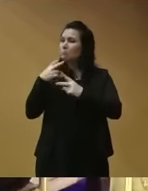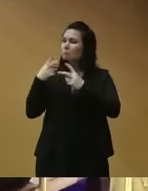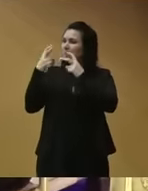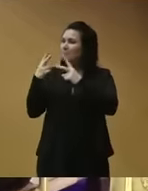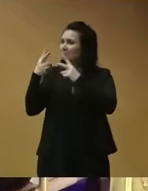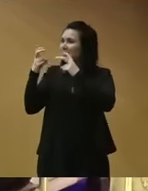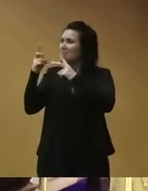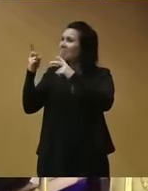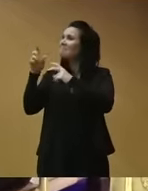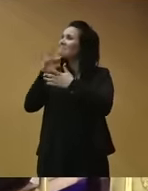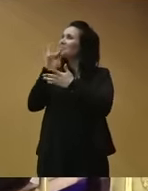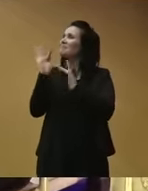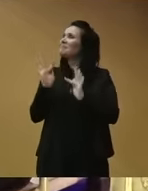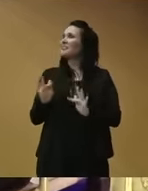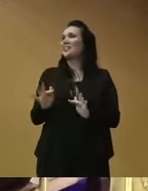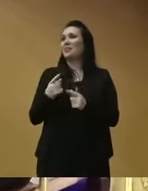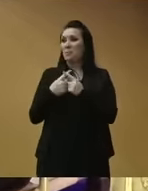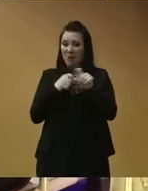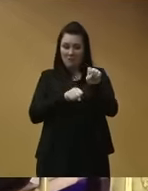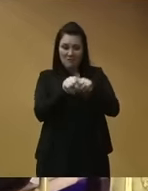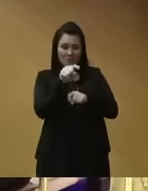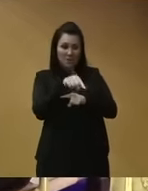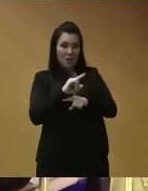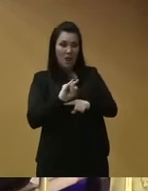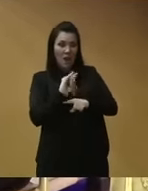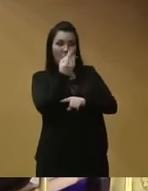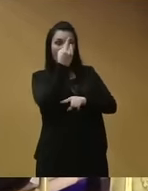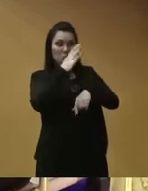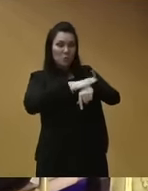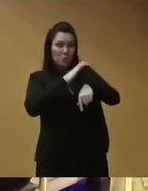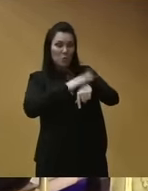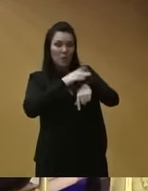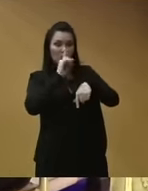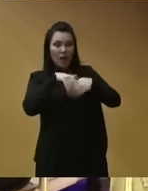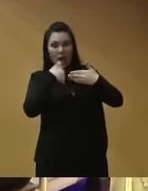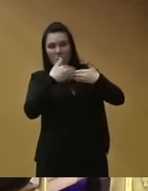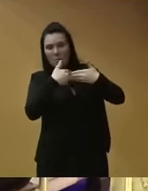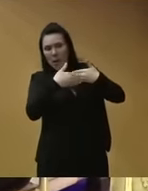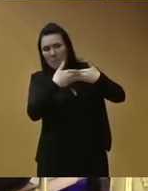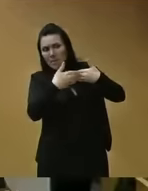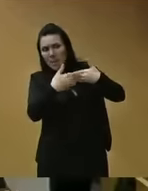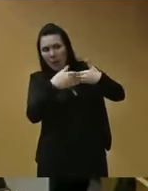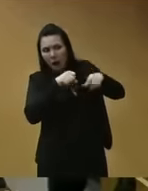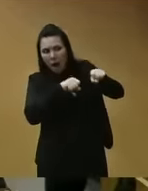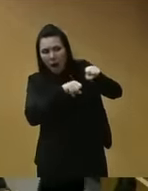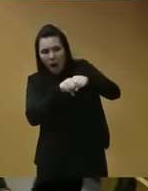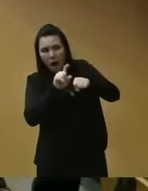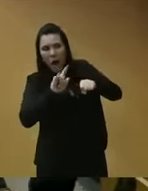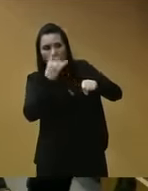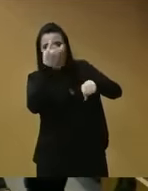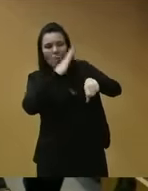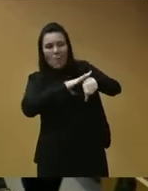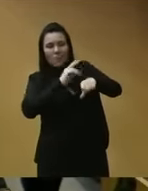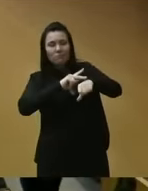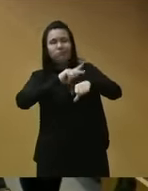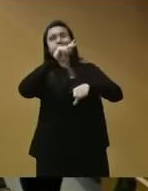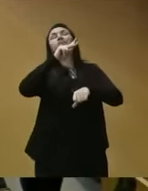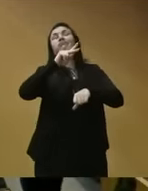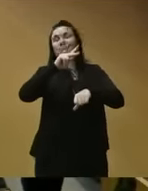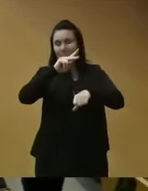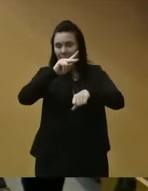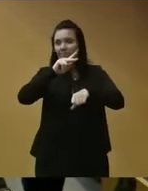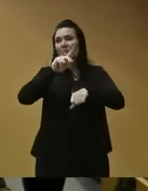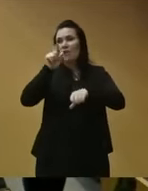na formatura, porque a formatura é o último ato desse período aí, desse processo de anos que levou à formação de